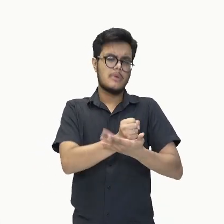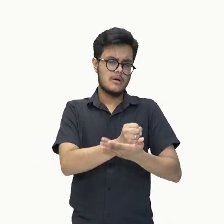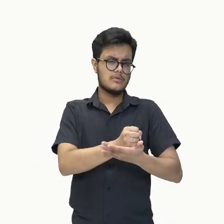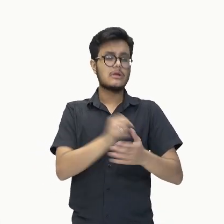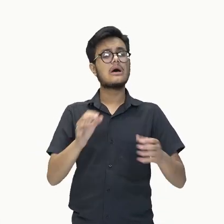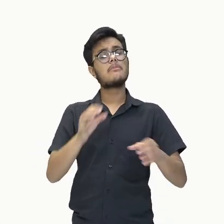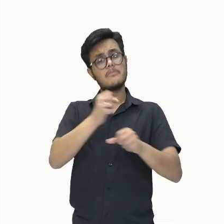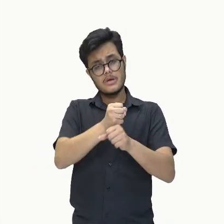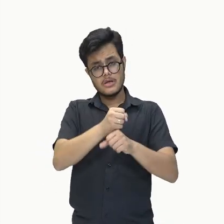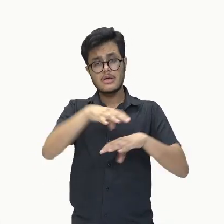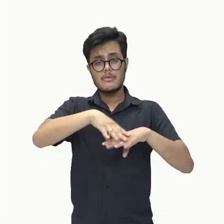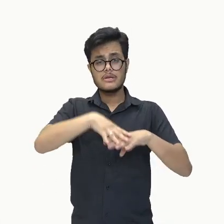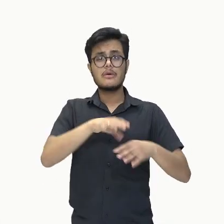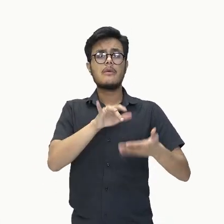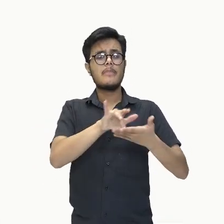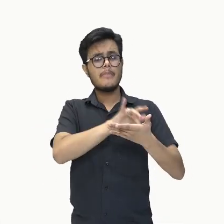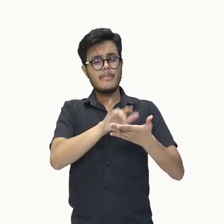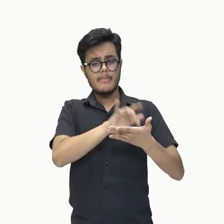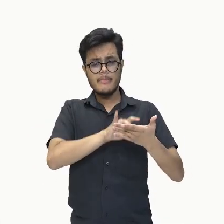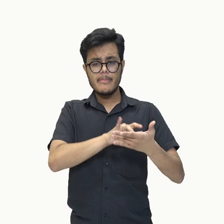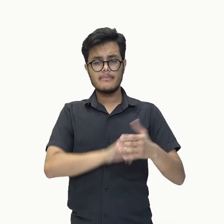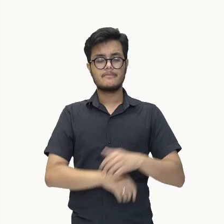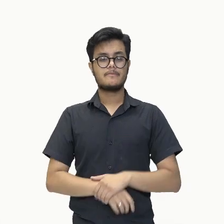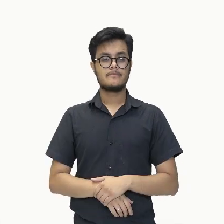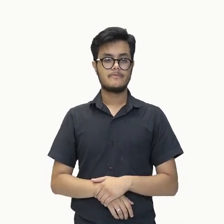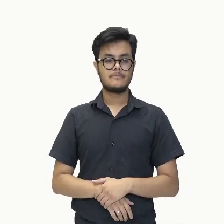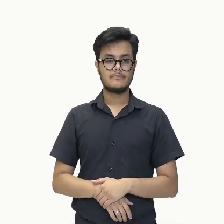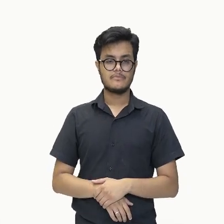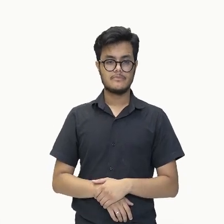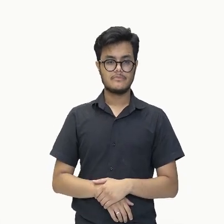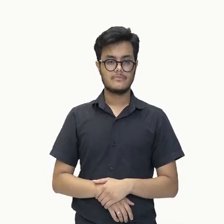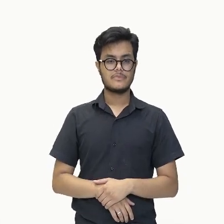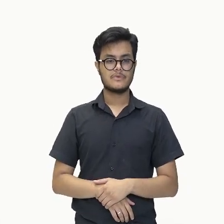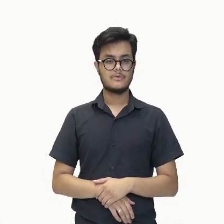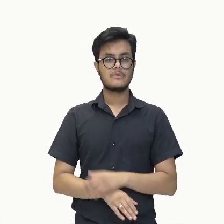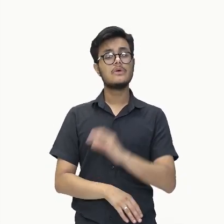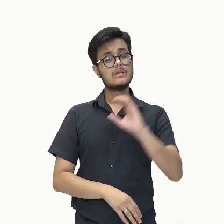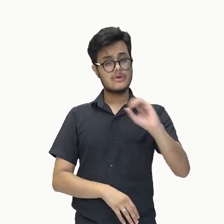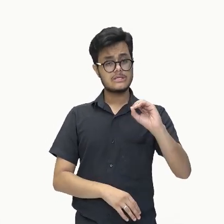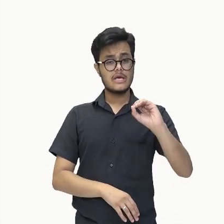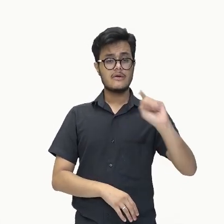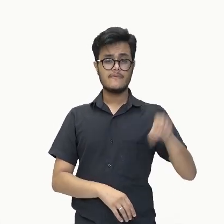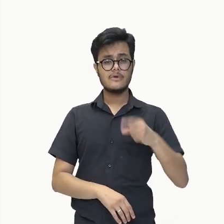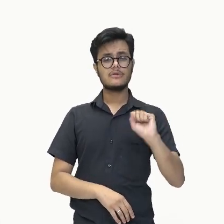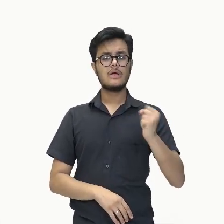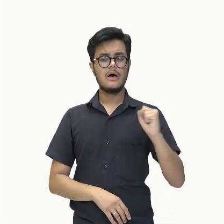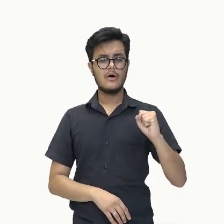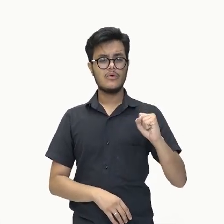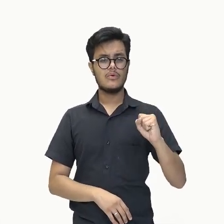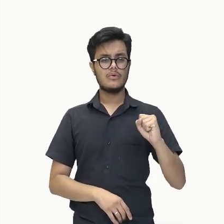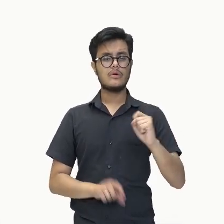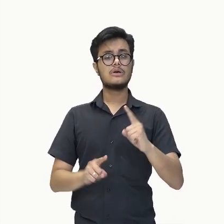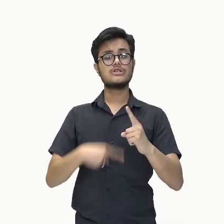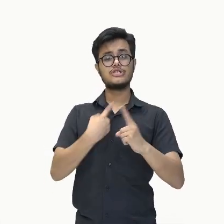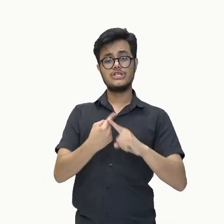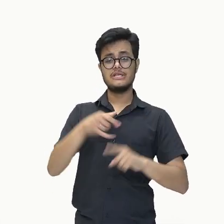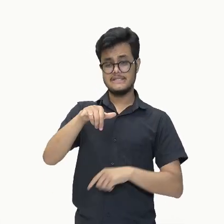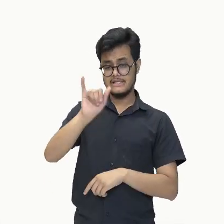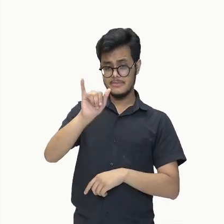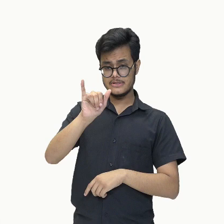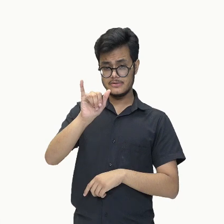a calculadora científica, né, apertando lá a tecla, né, 0,8 x elevado a